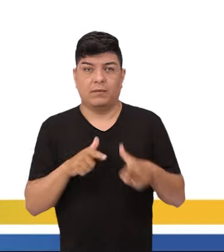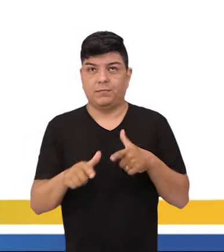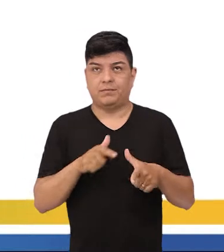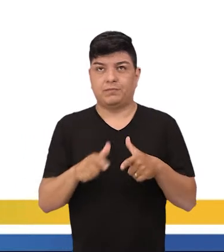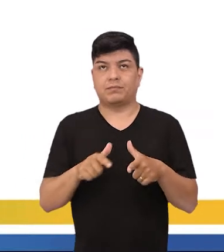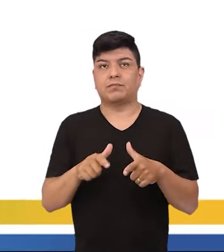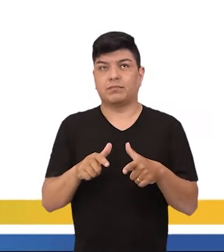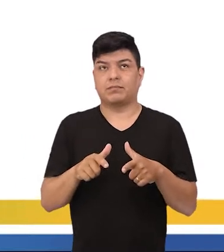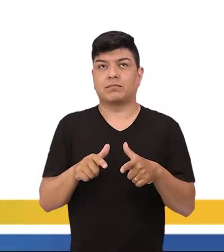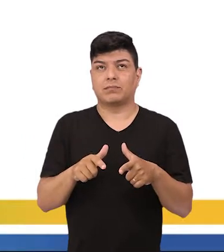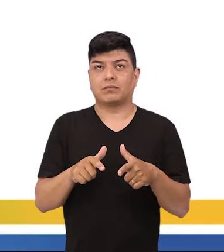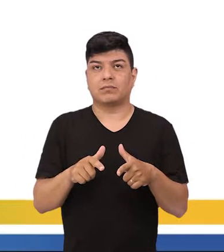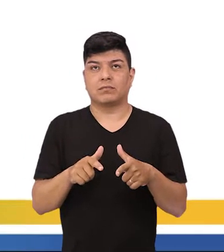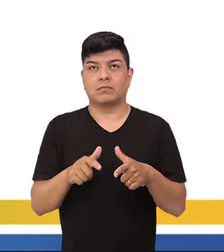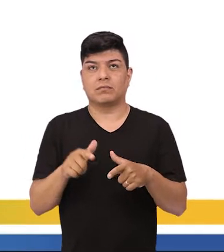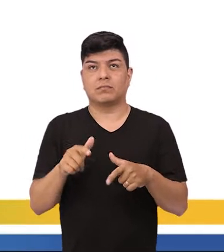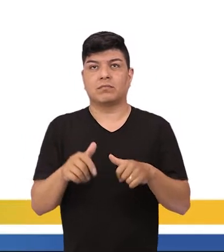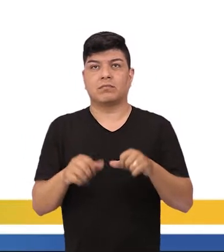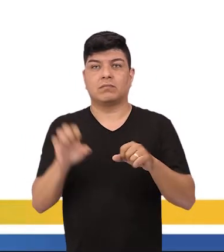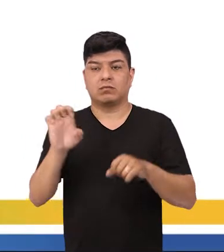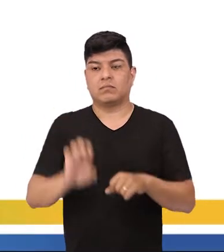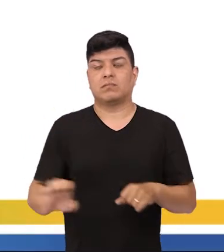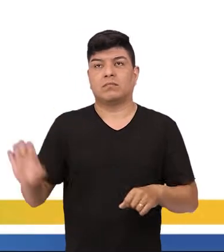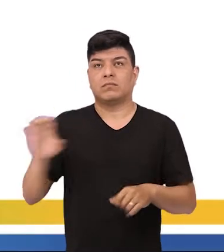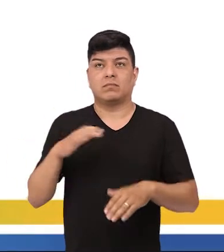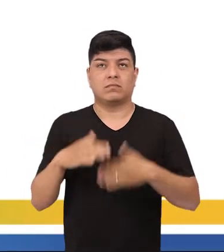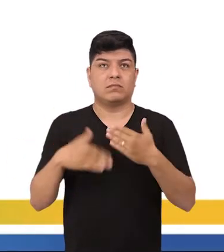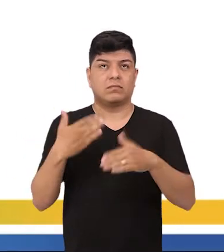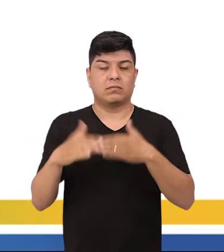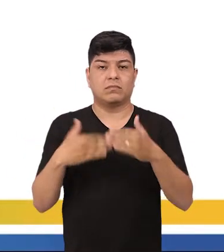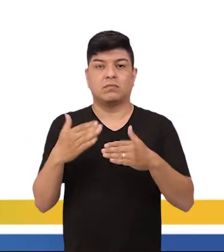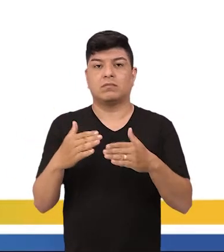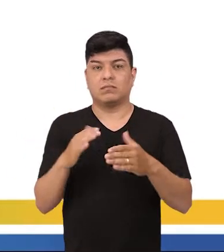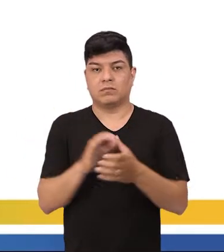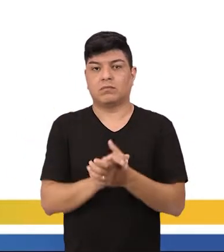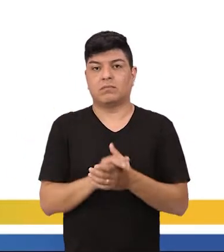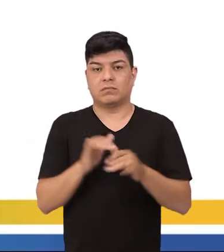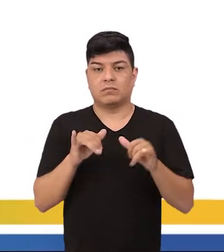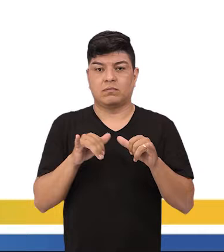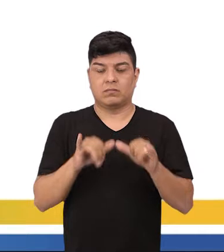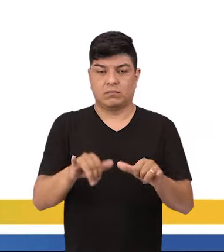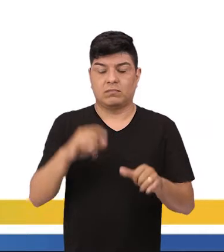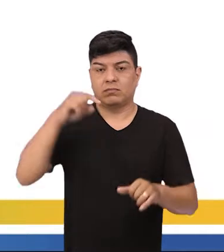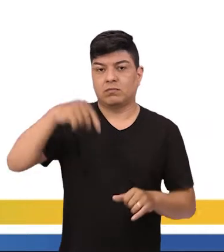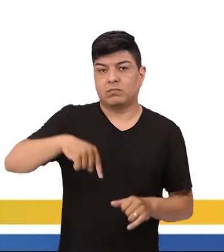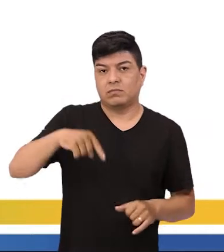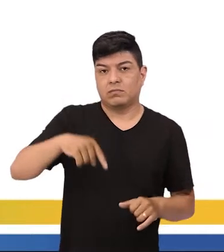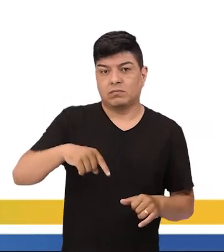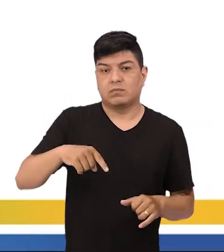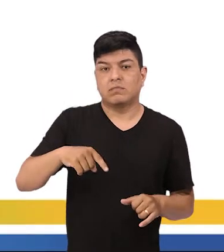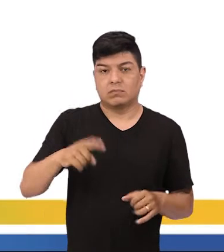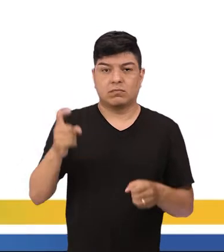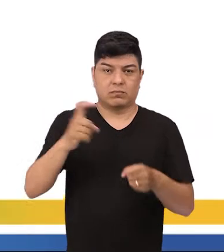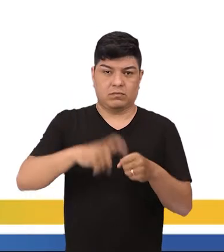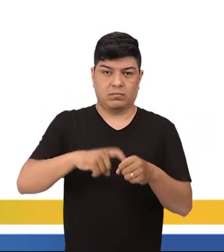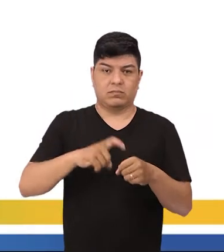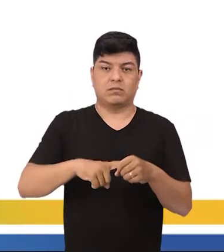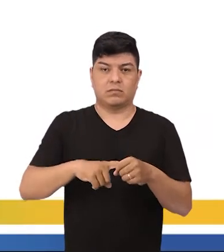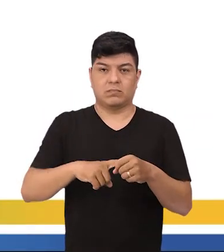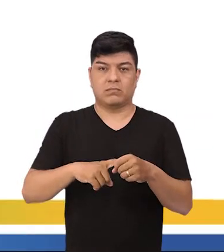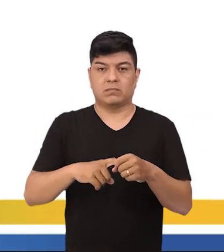colonizadora europeia aparece como um desdobramento, então, da expansão puramente comercial, né? Aqui, voltando ao